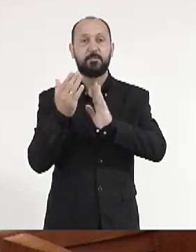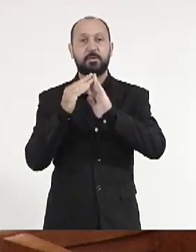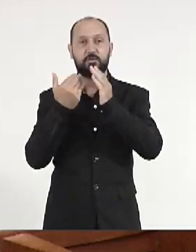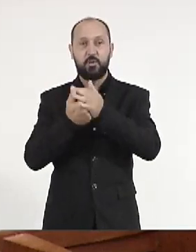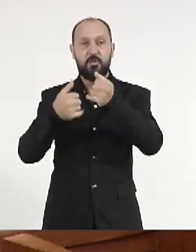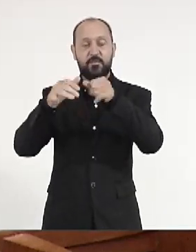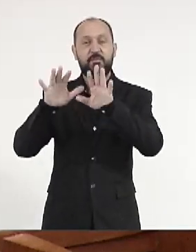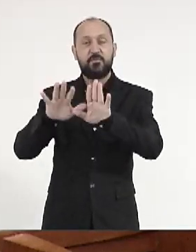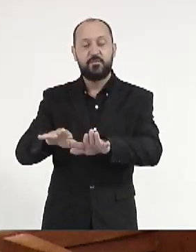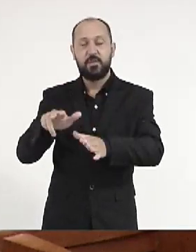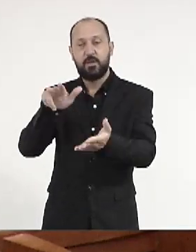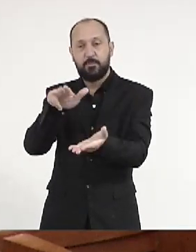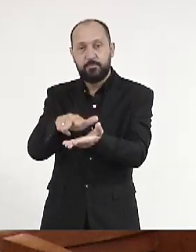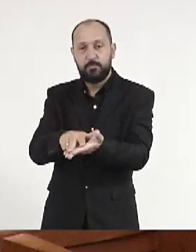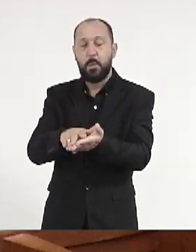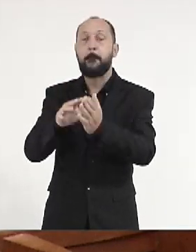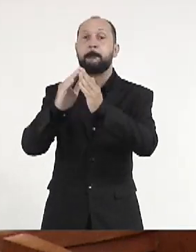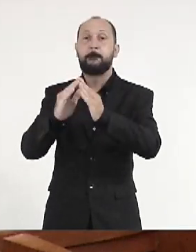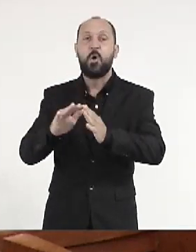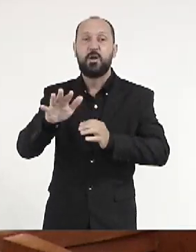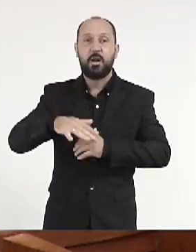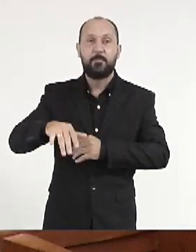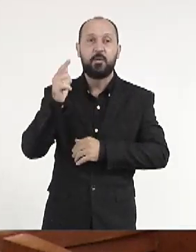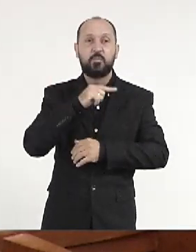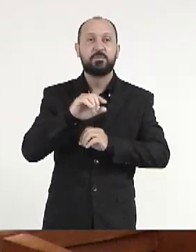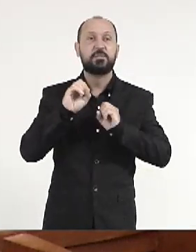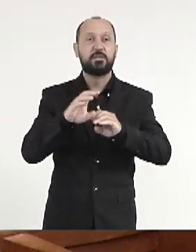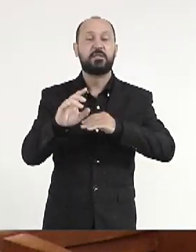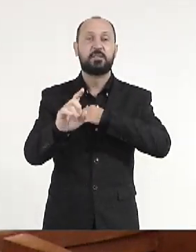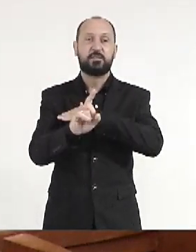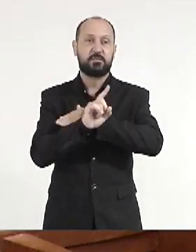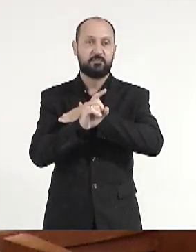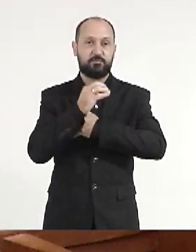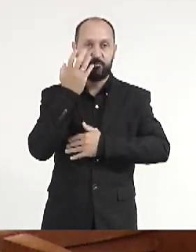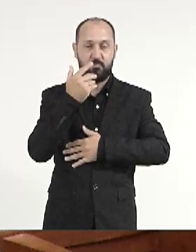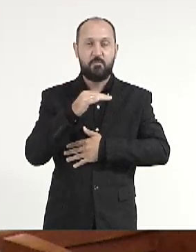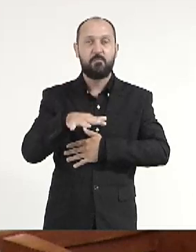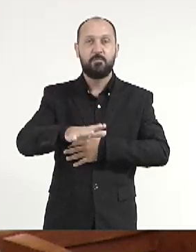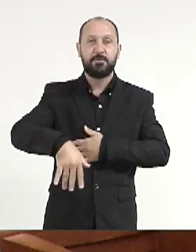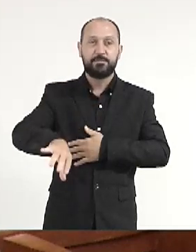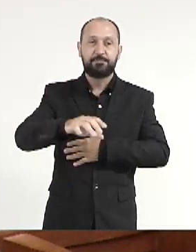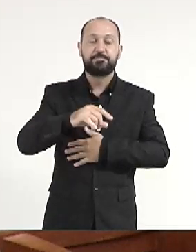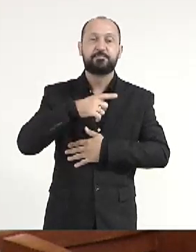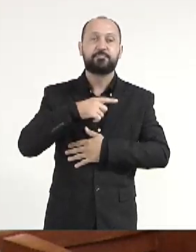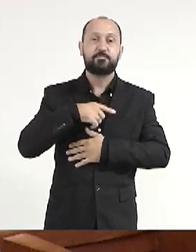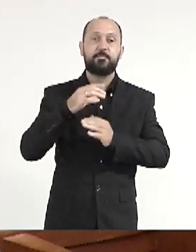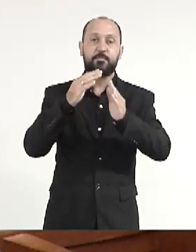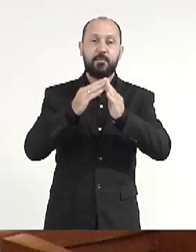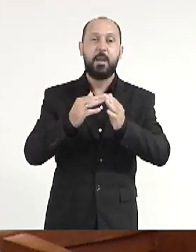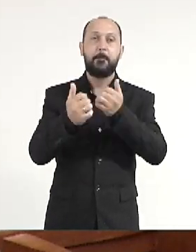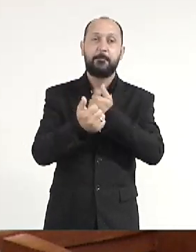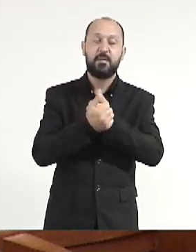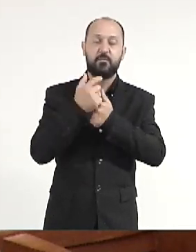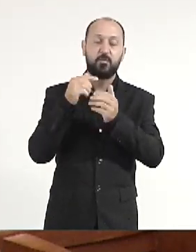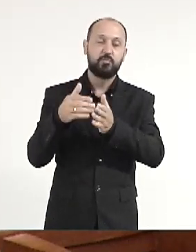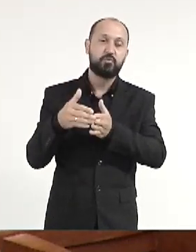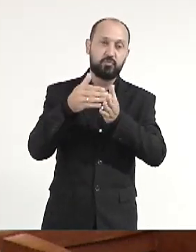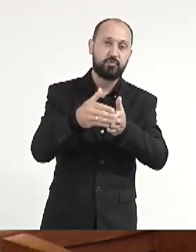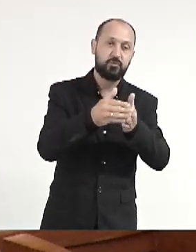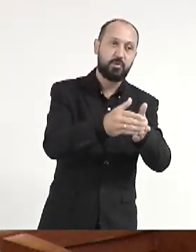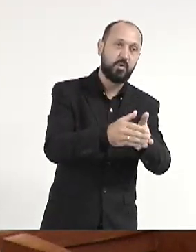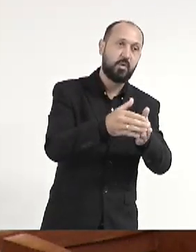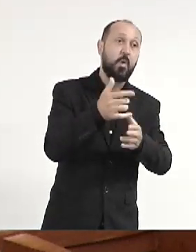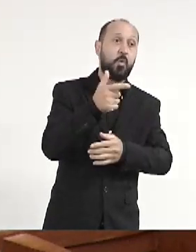no alojamento, moram na escola para poder dar atendimento àquelas crianças. E as crianças que moram perto vão de barco,